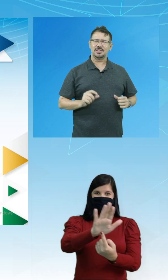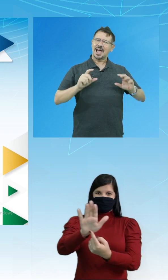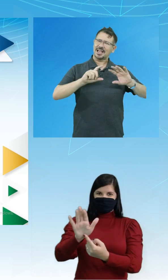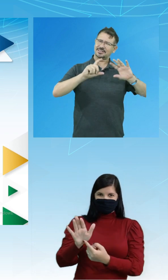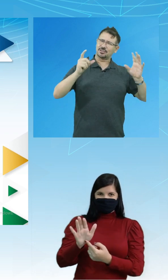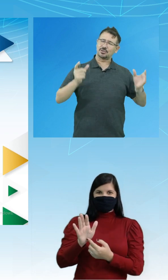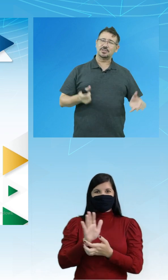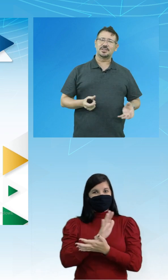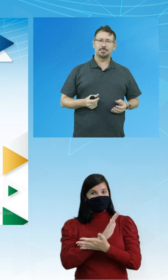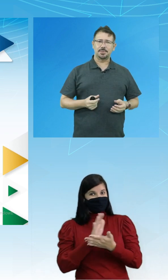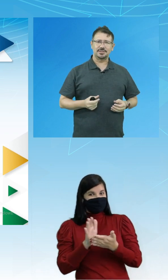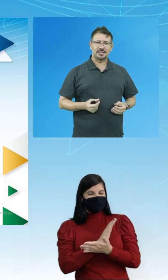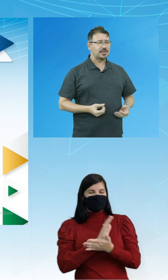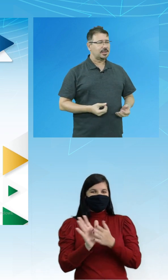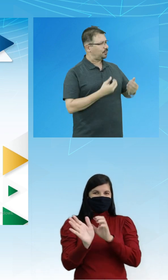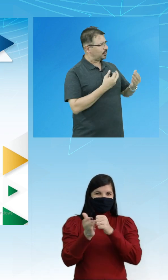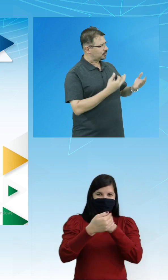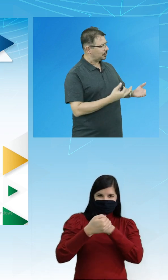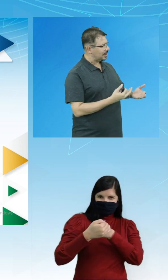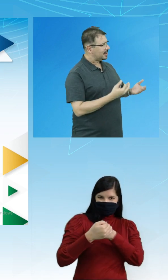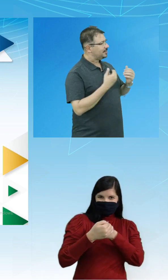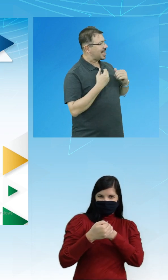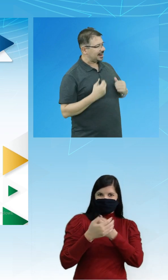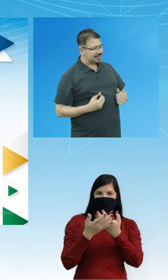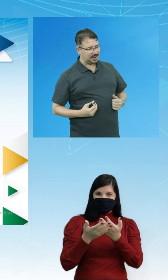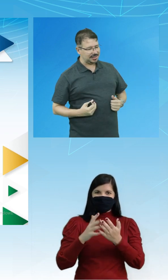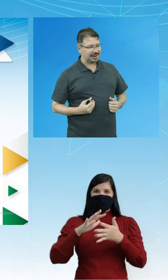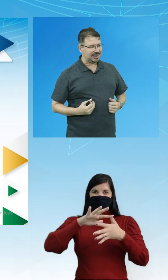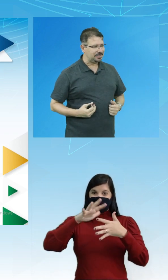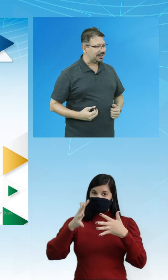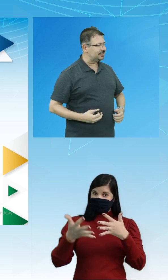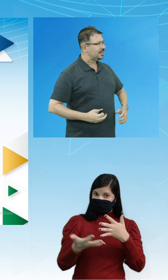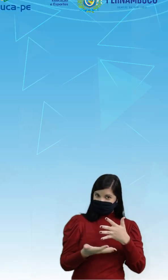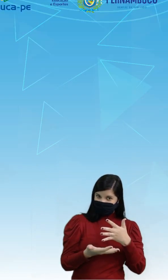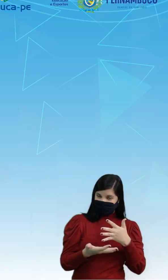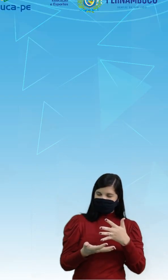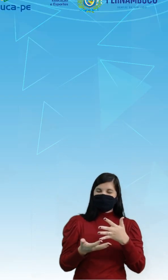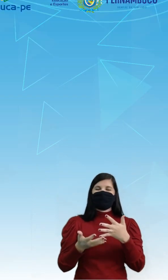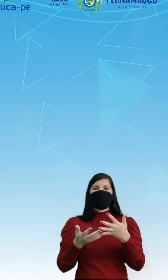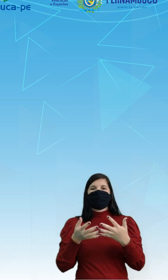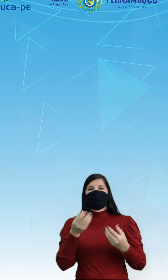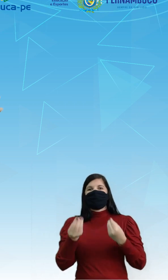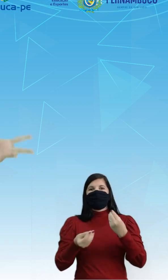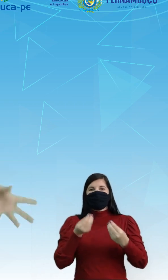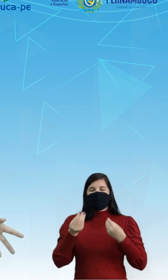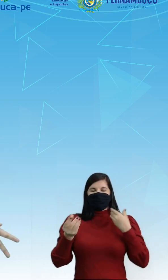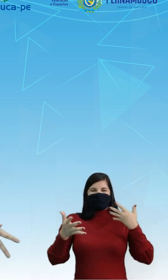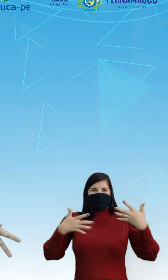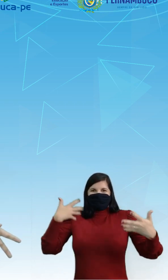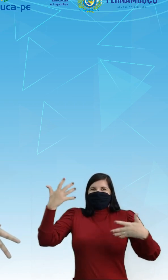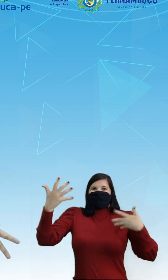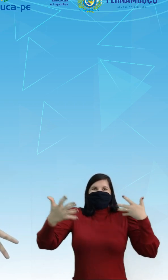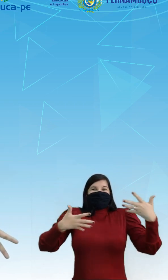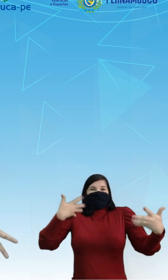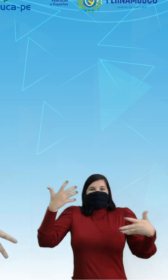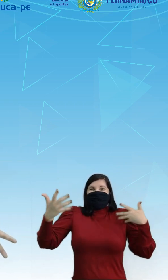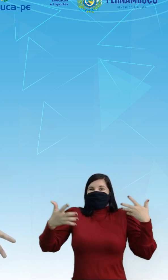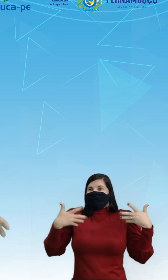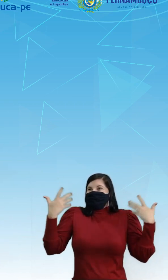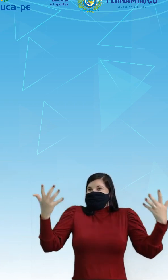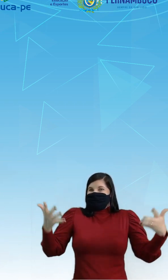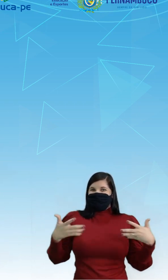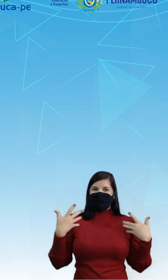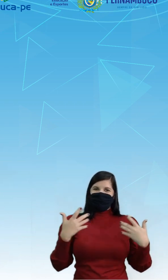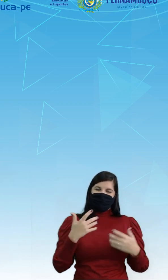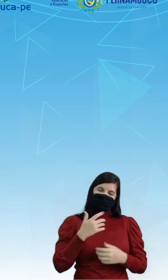nós as questões explícitas. Professora, na língua de Libras, como é que seria a alegria,